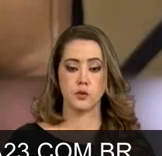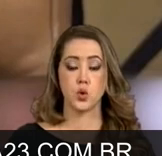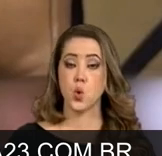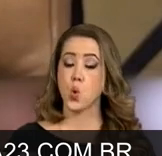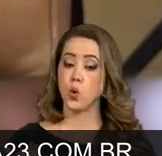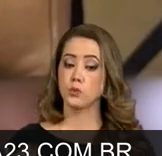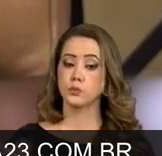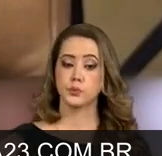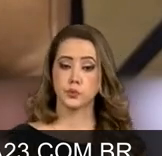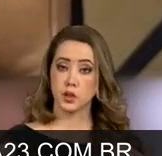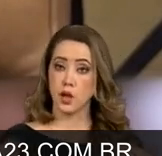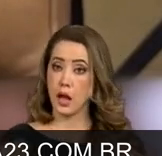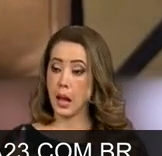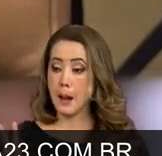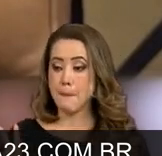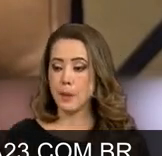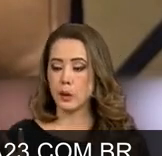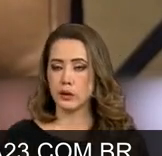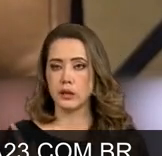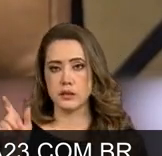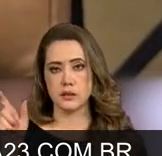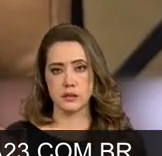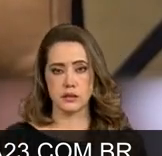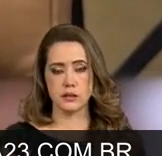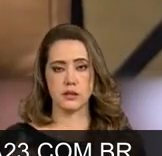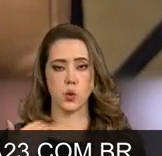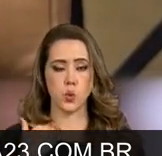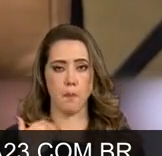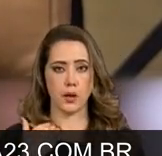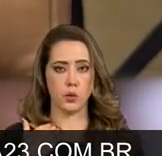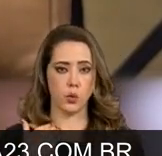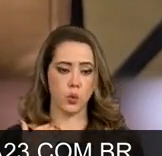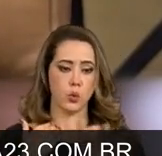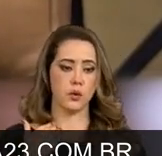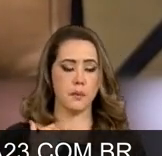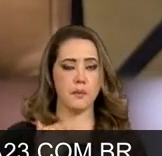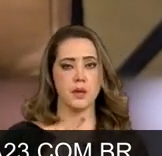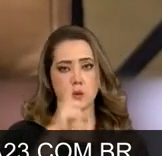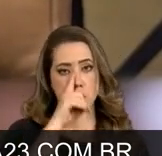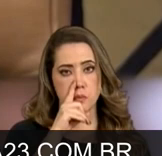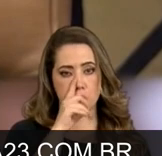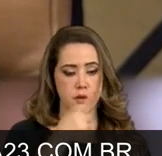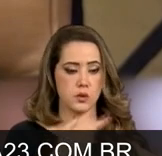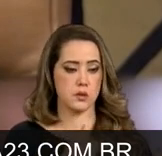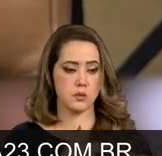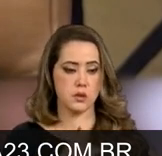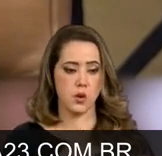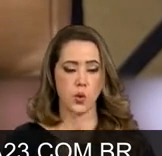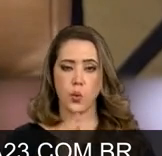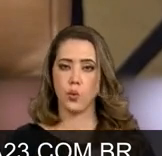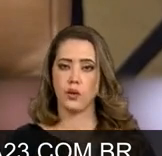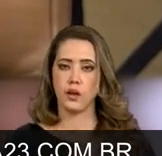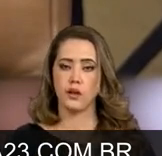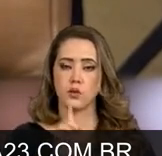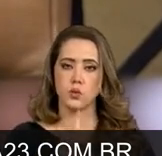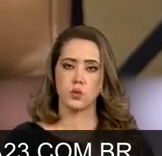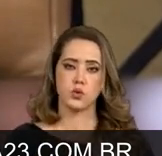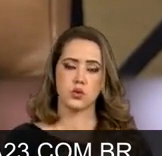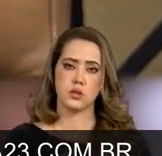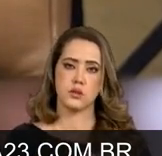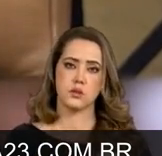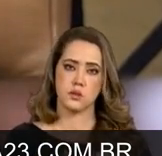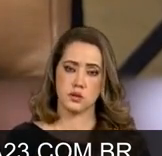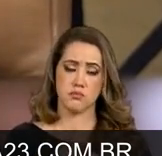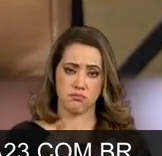ponderação entre a proteção do agente financeiro pelos riscos assumidos e a preservação dos direitos fundamentais